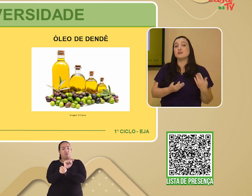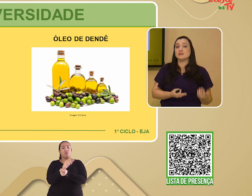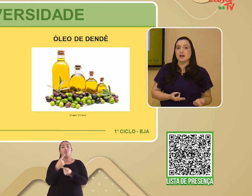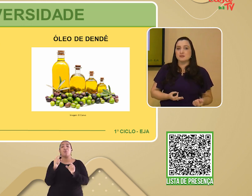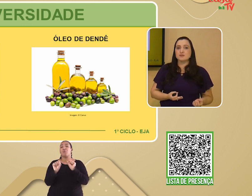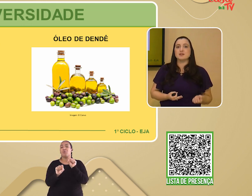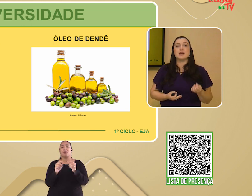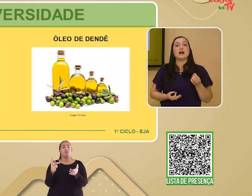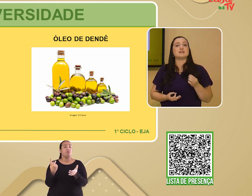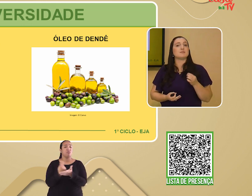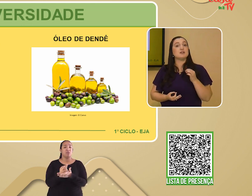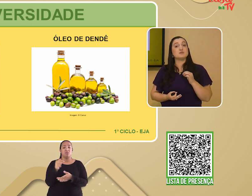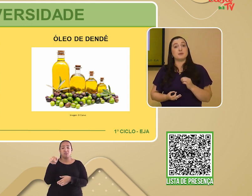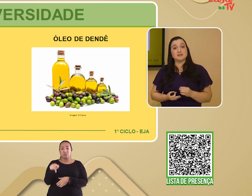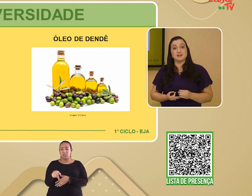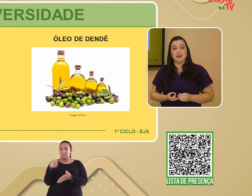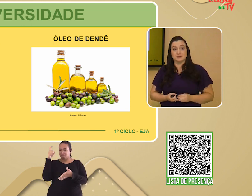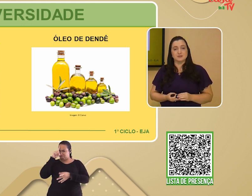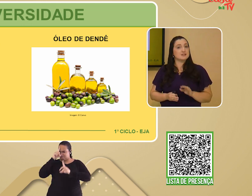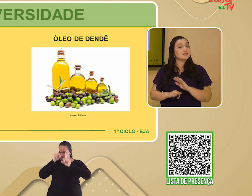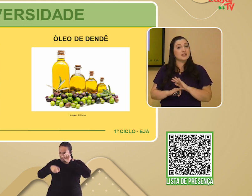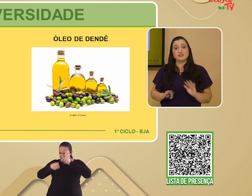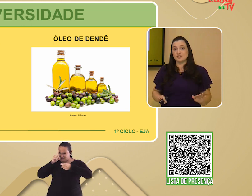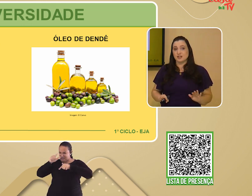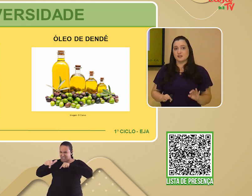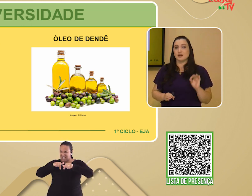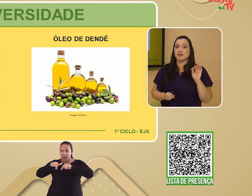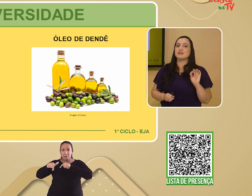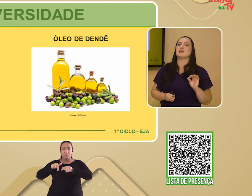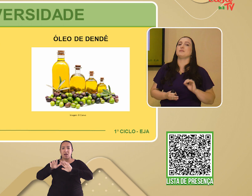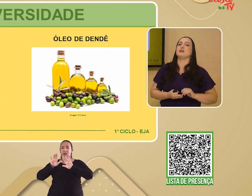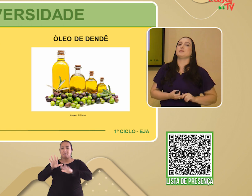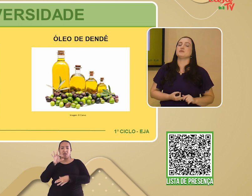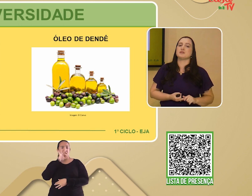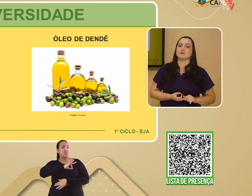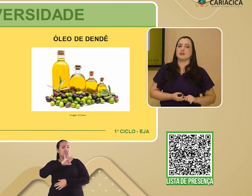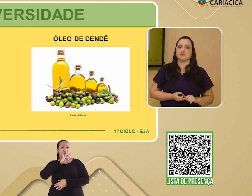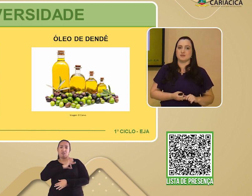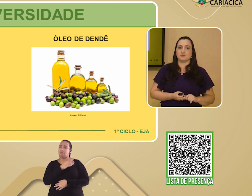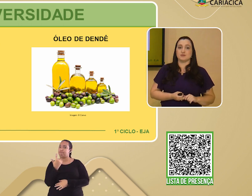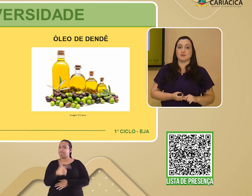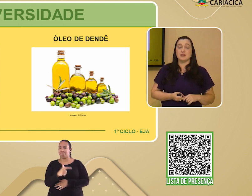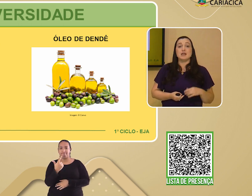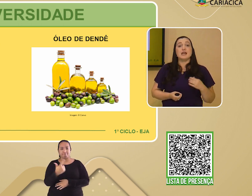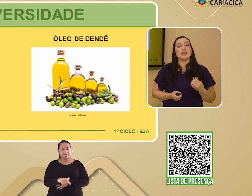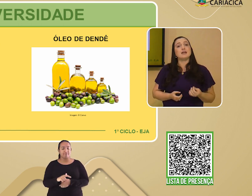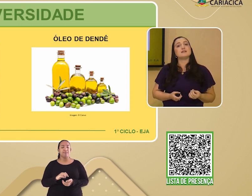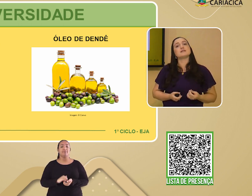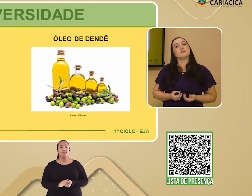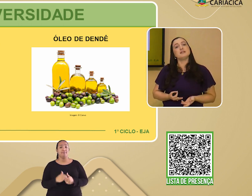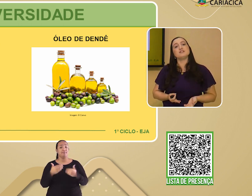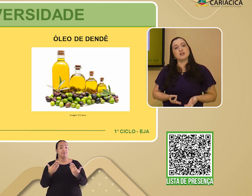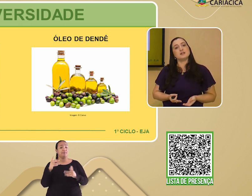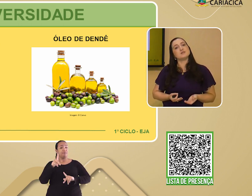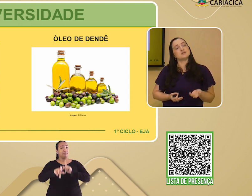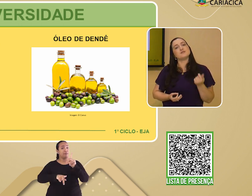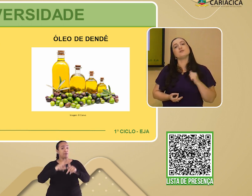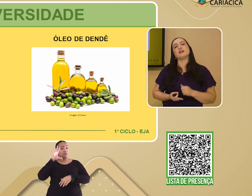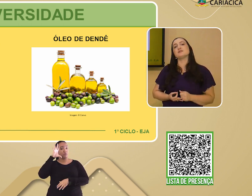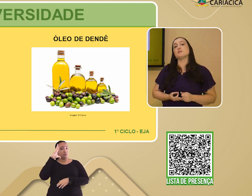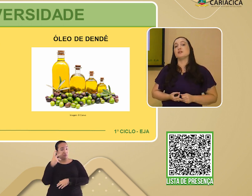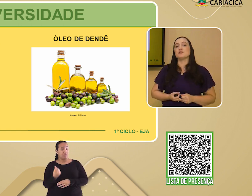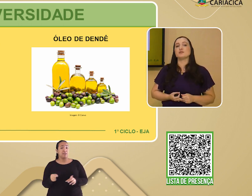eram forçados a trabalhos pesados, sem direito a receberem pelos seus serviços. Eles também deixaram as